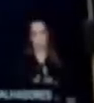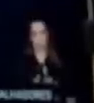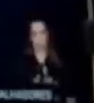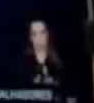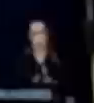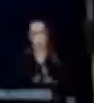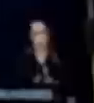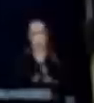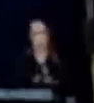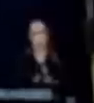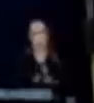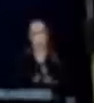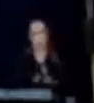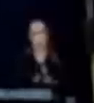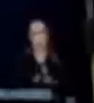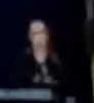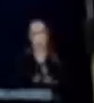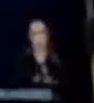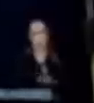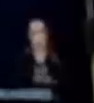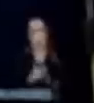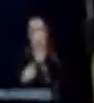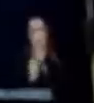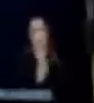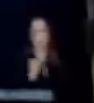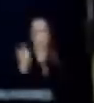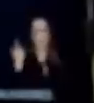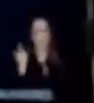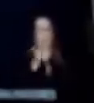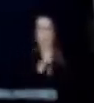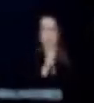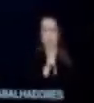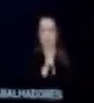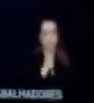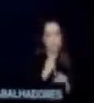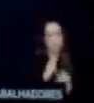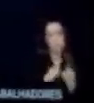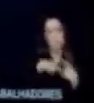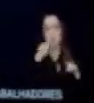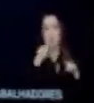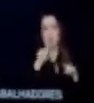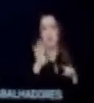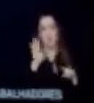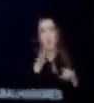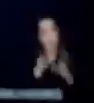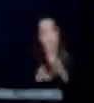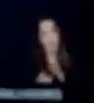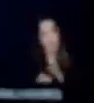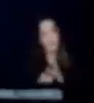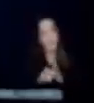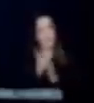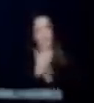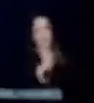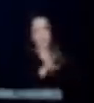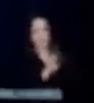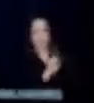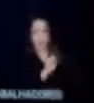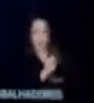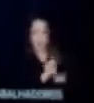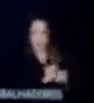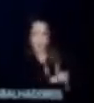fez estão aí para ele resolver, mas não vai resolver. Extraordinária. Já criamos, nos primeiros